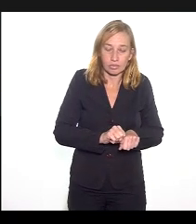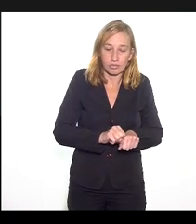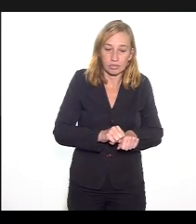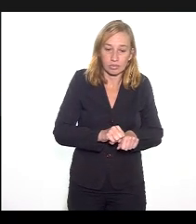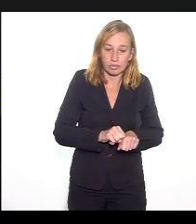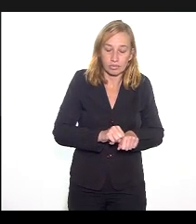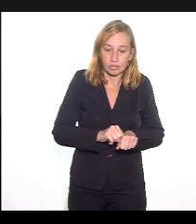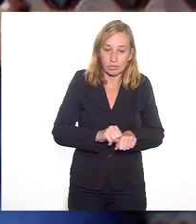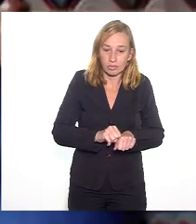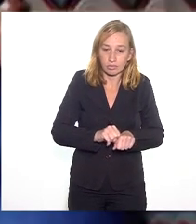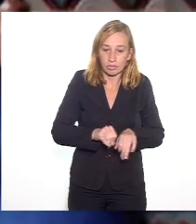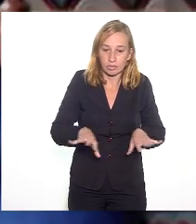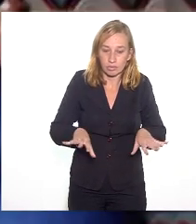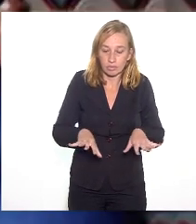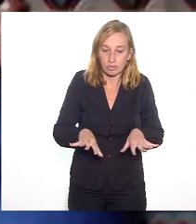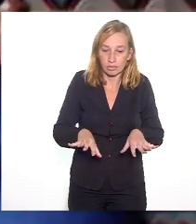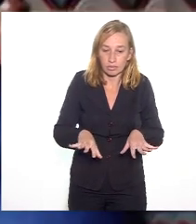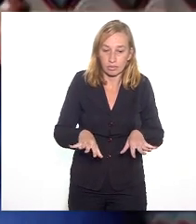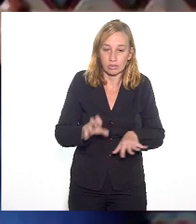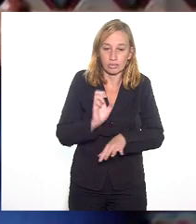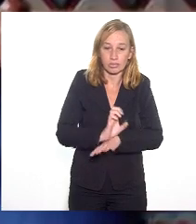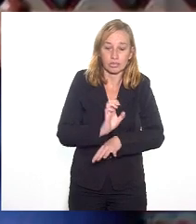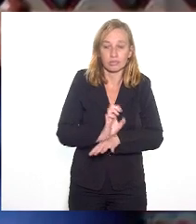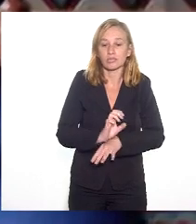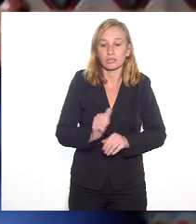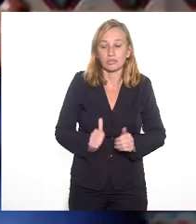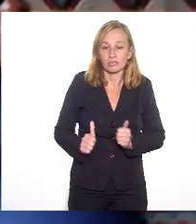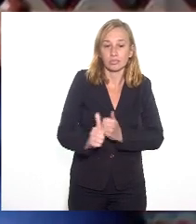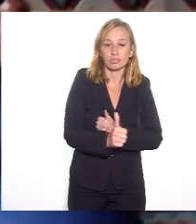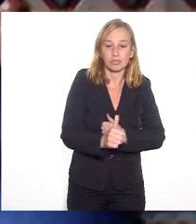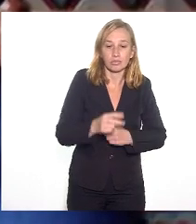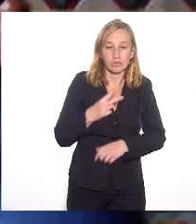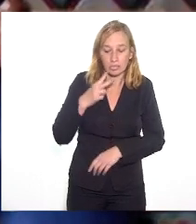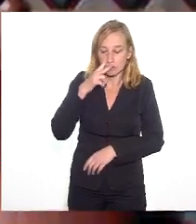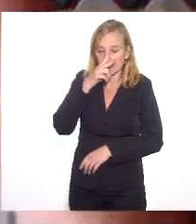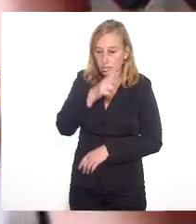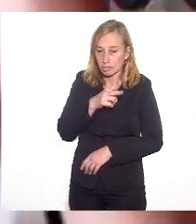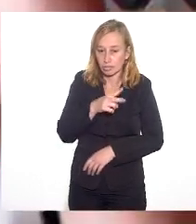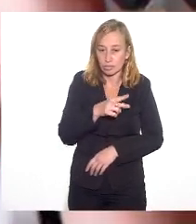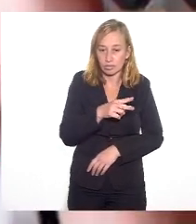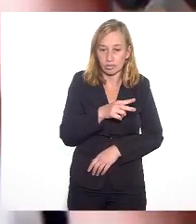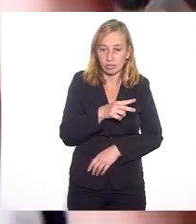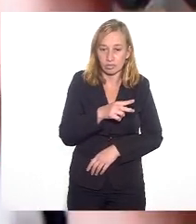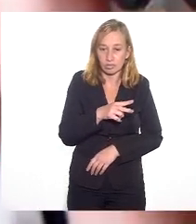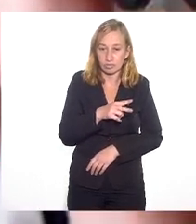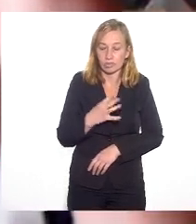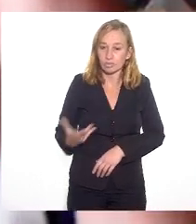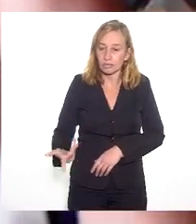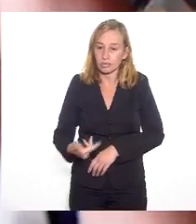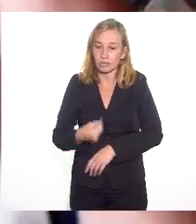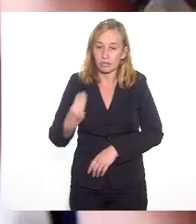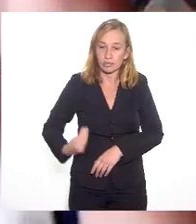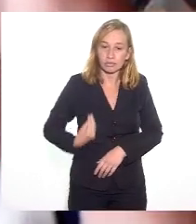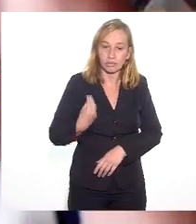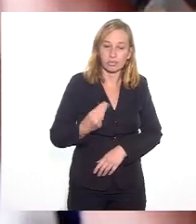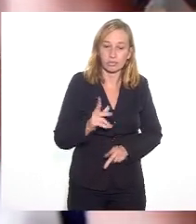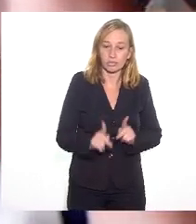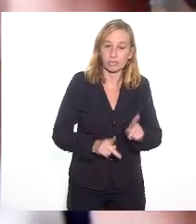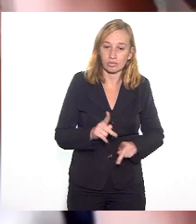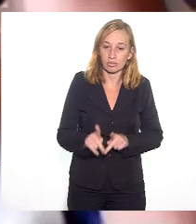dotação orçamentária do estado para enfrentamento, para fortalecimento da garantia da qualidade de vida da sua